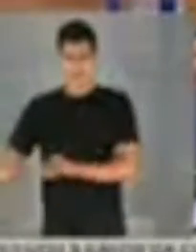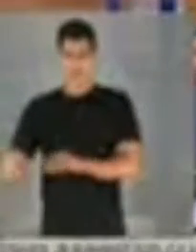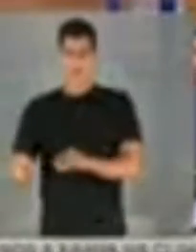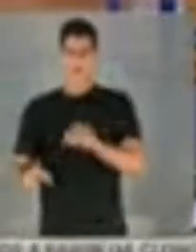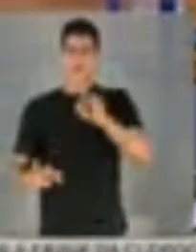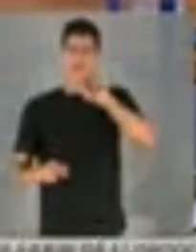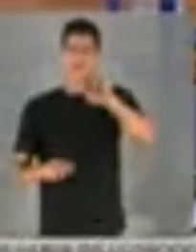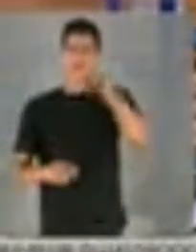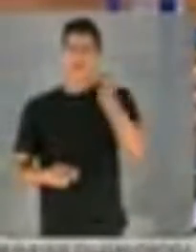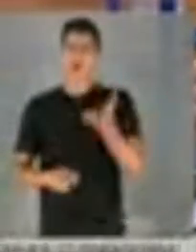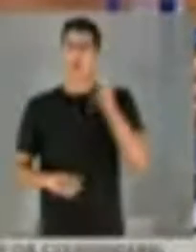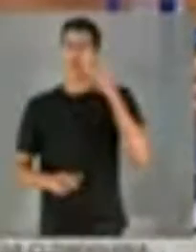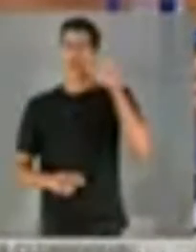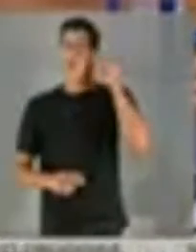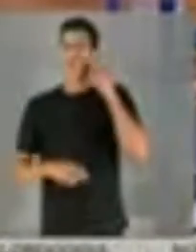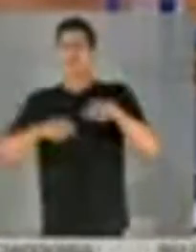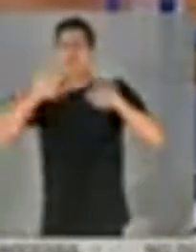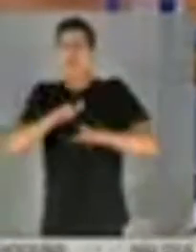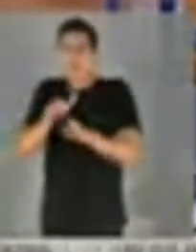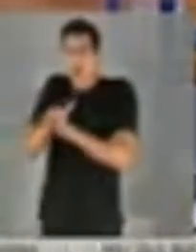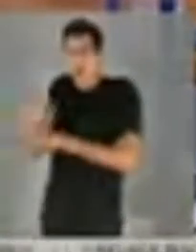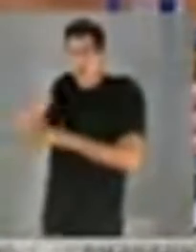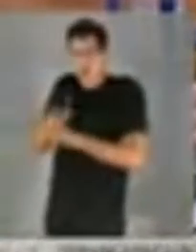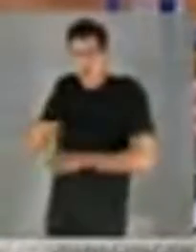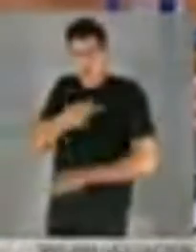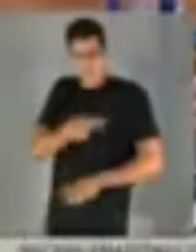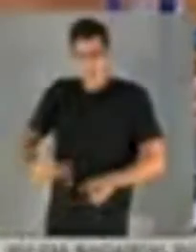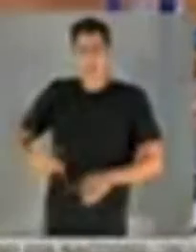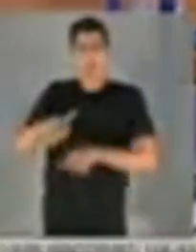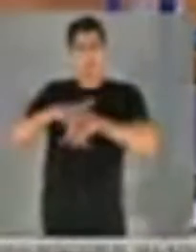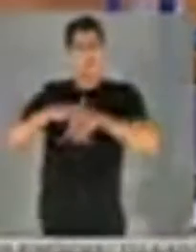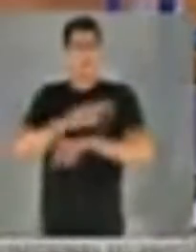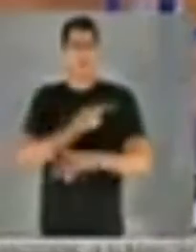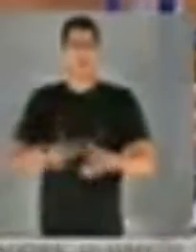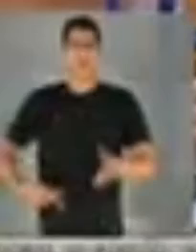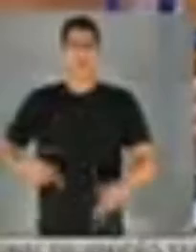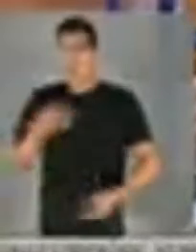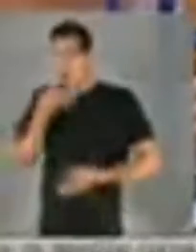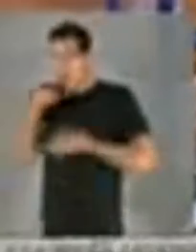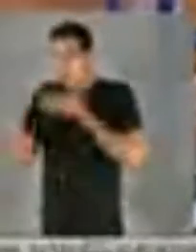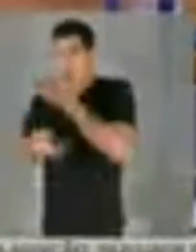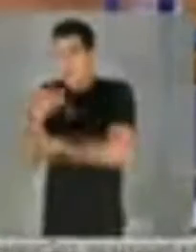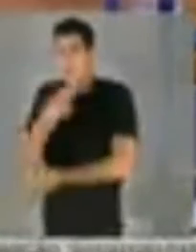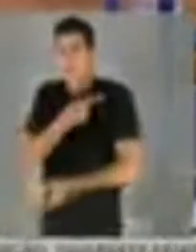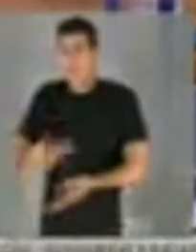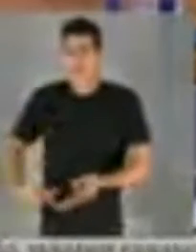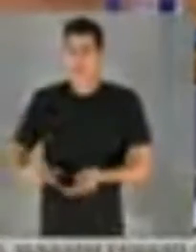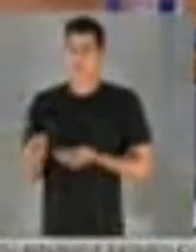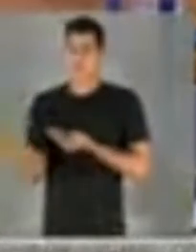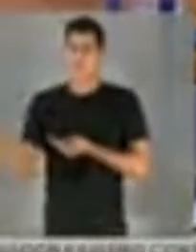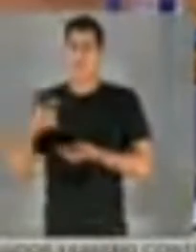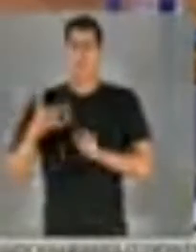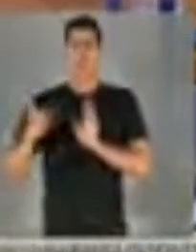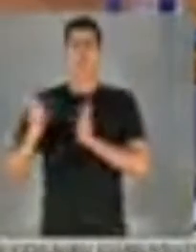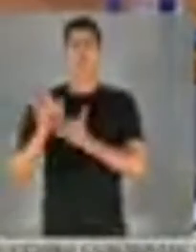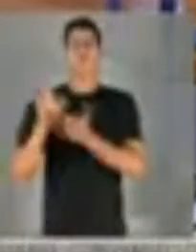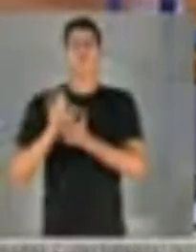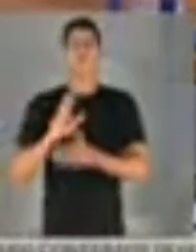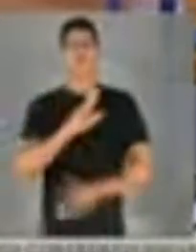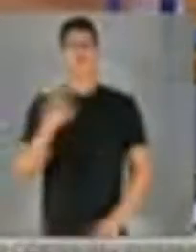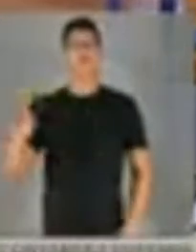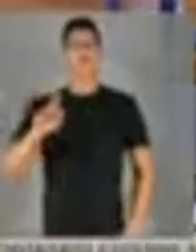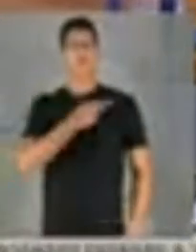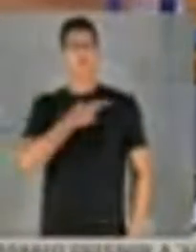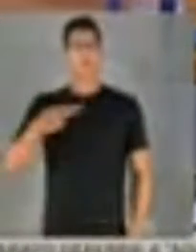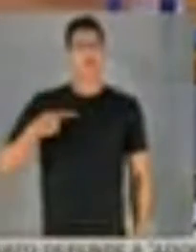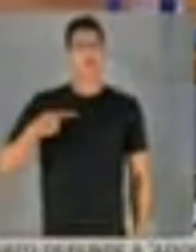querem ouvir quem aconselha o presidente, quem fala com o presidente, quem dá opinião ao presidente, então eu propus o nome do